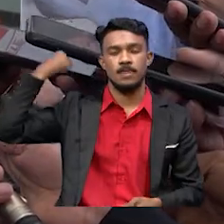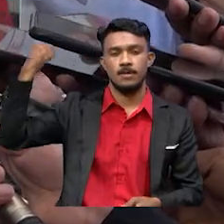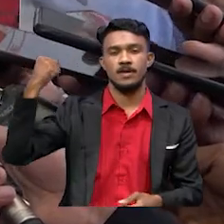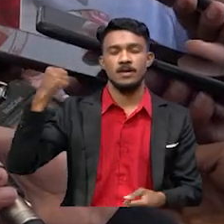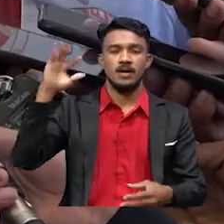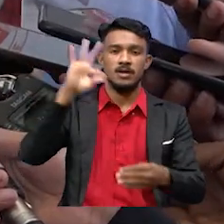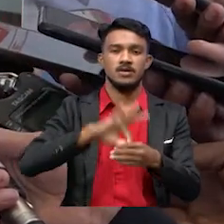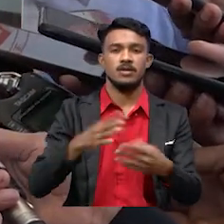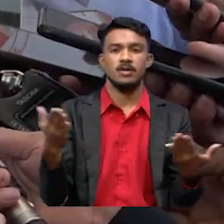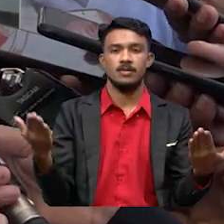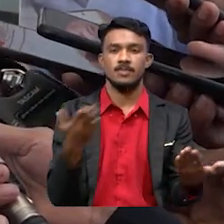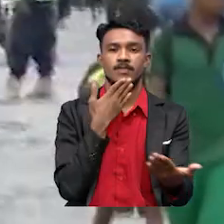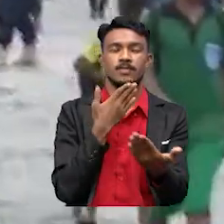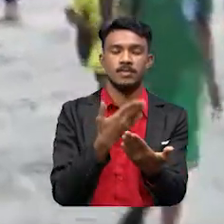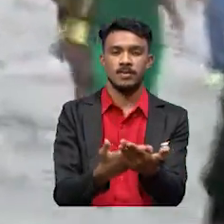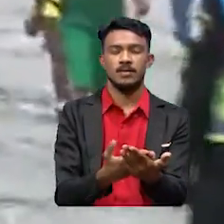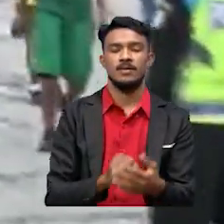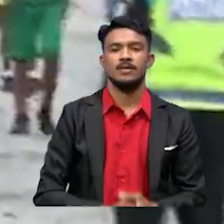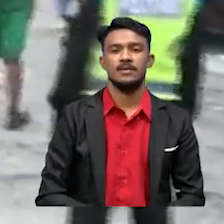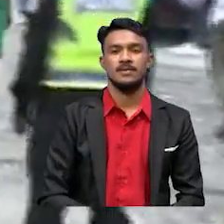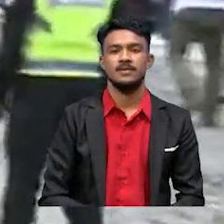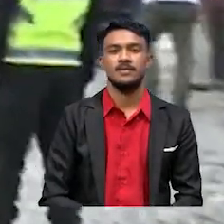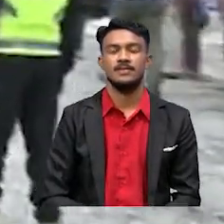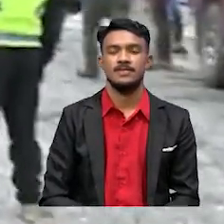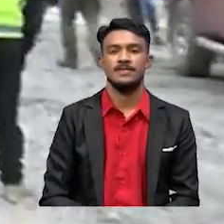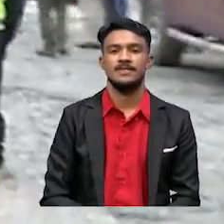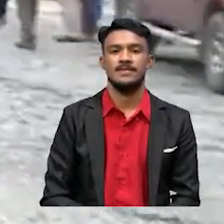ke transparansi bahati meruan.